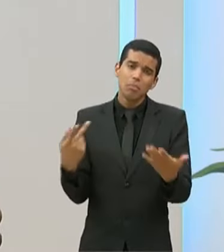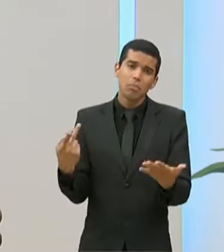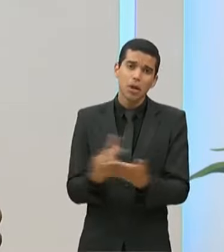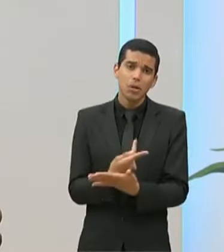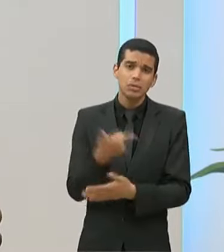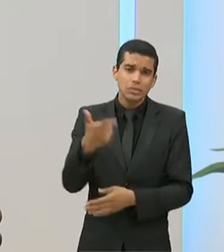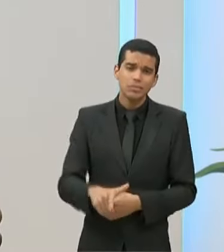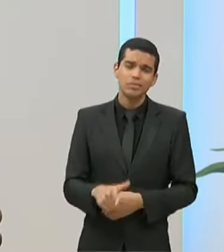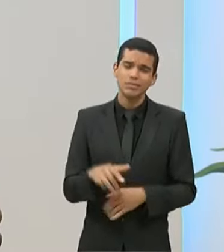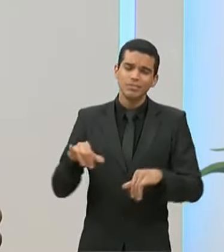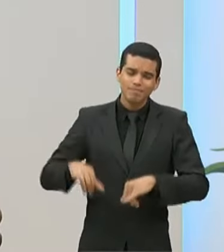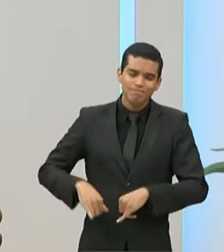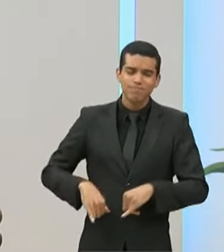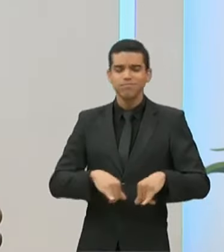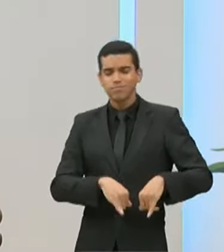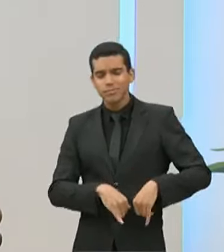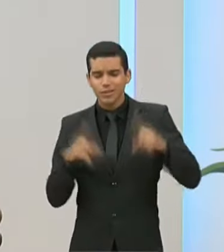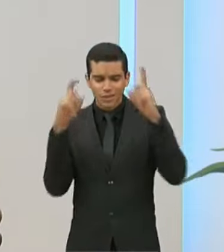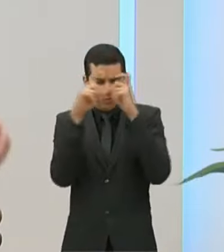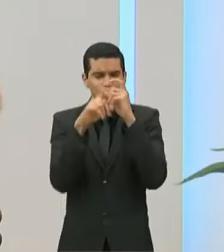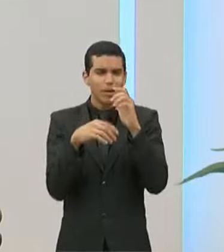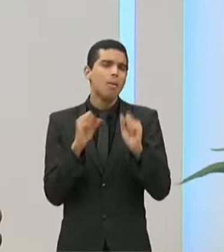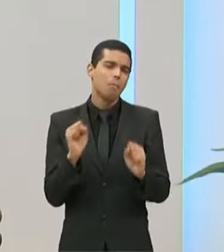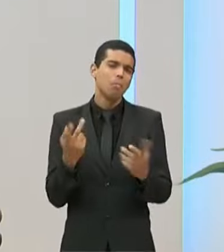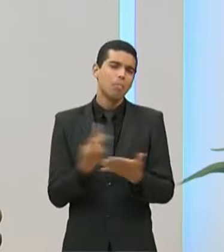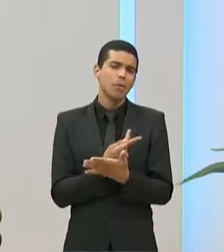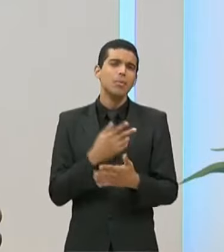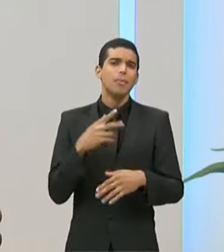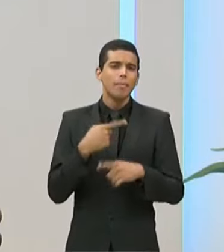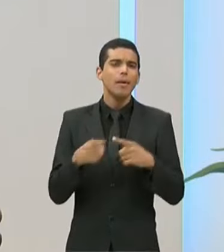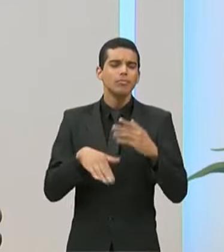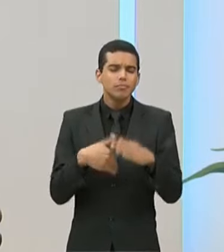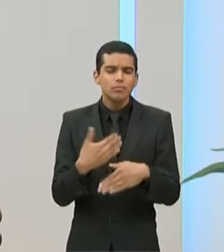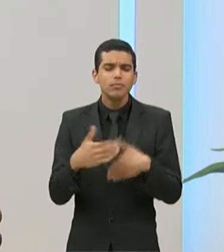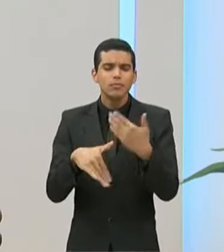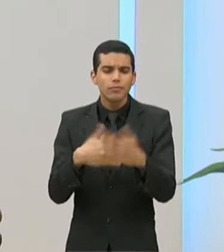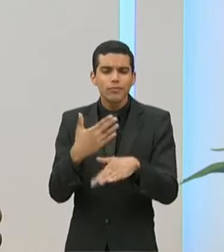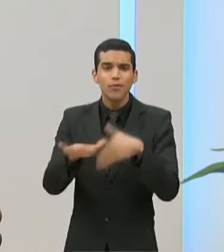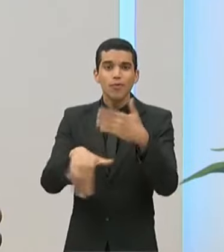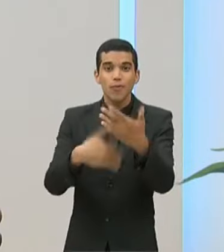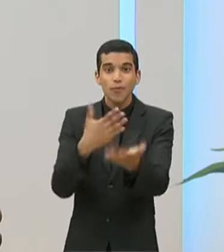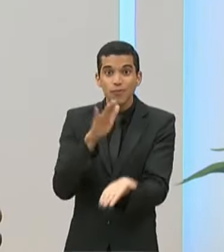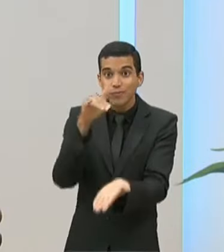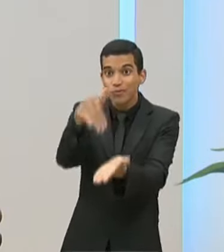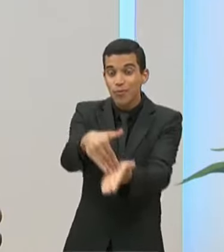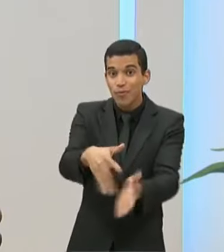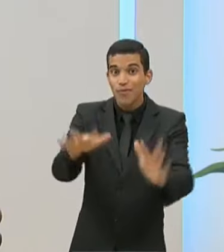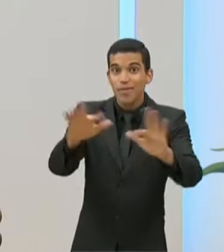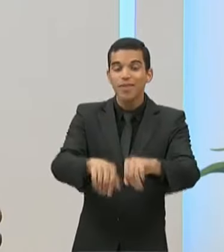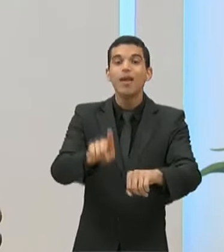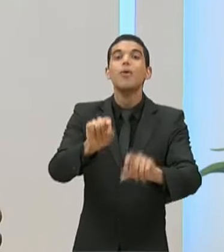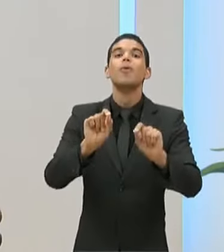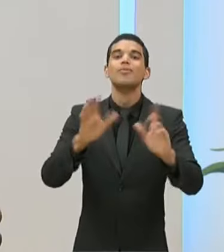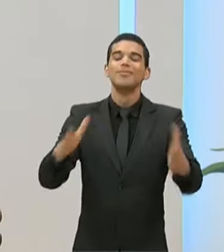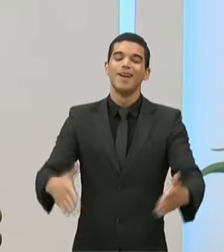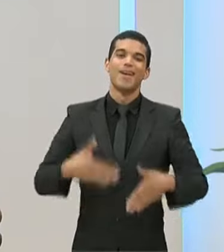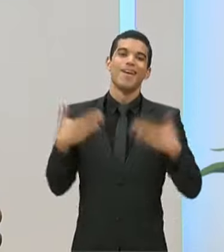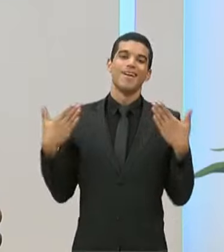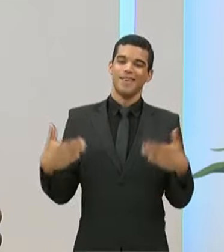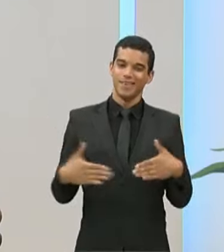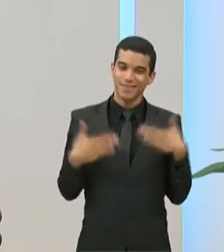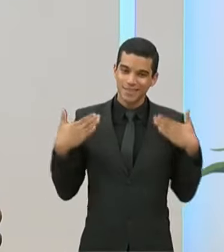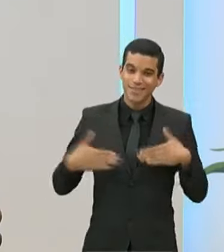o final, aleluia, o final é gozo, o final é alegria,